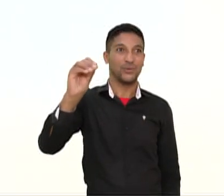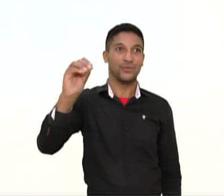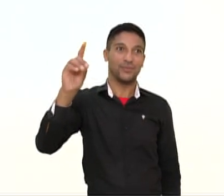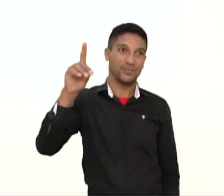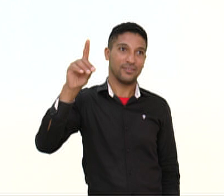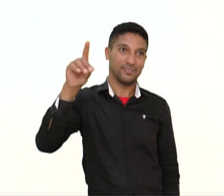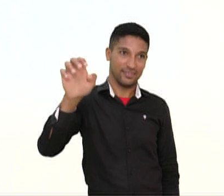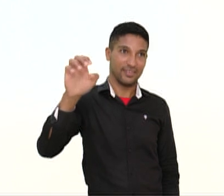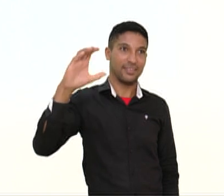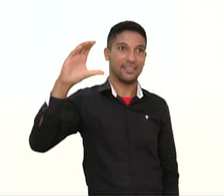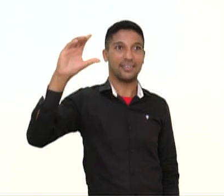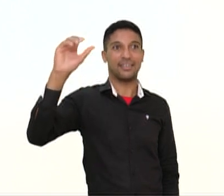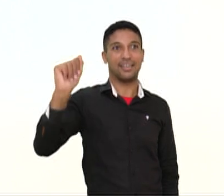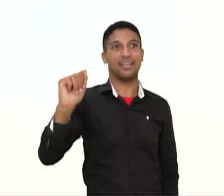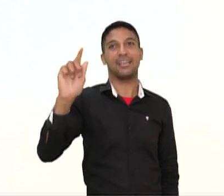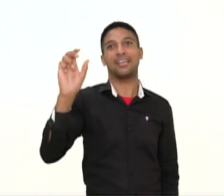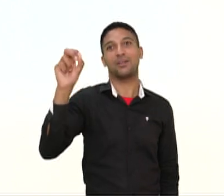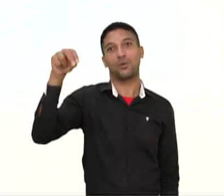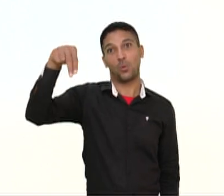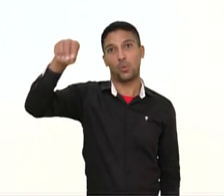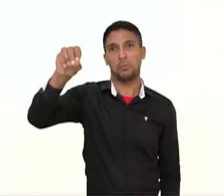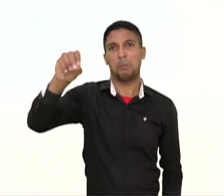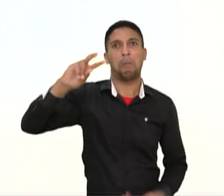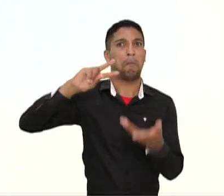dodecágono. O que é um